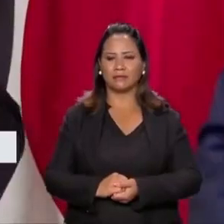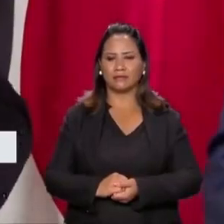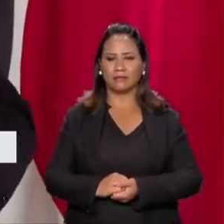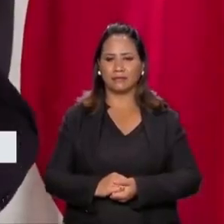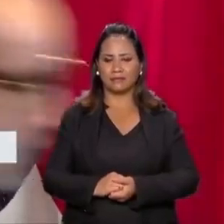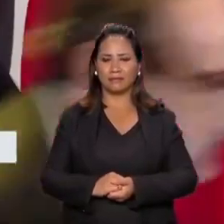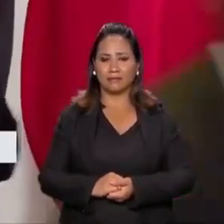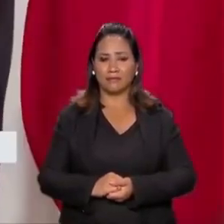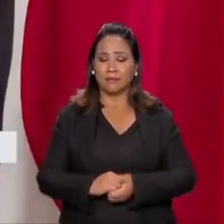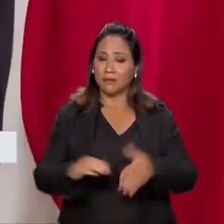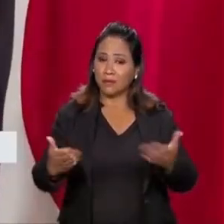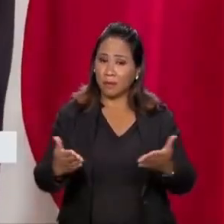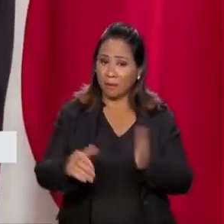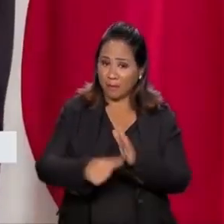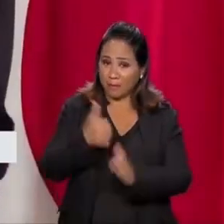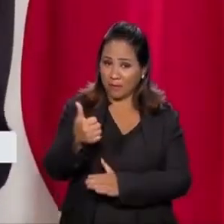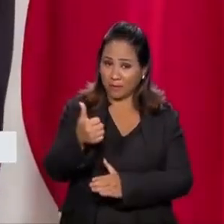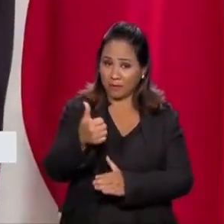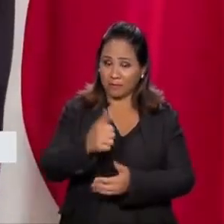Bem, primeiro,